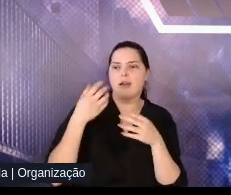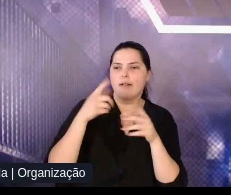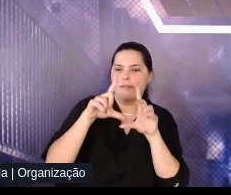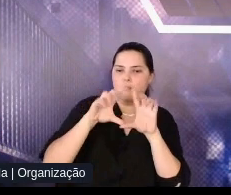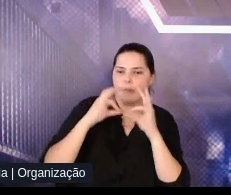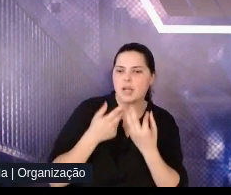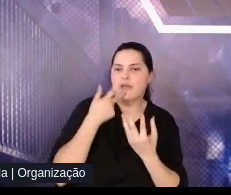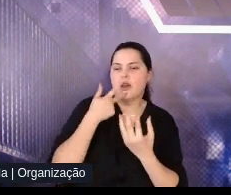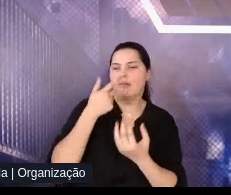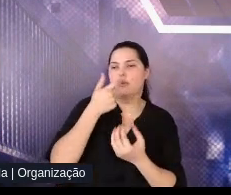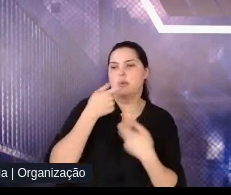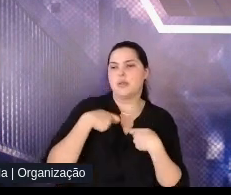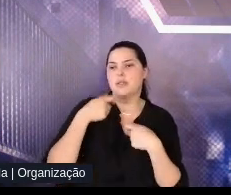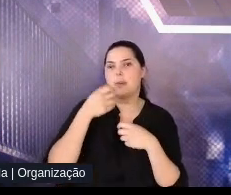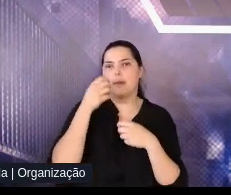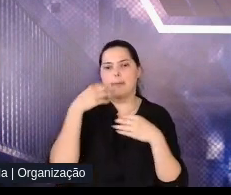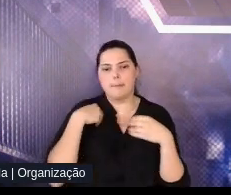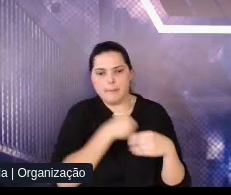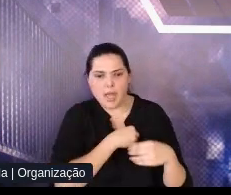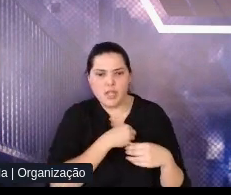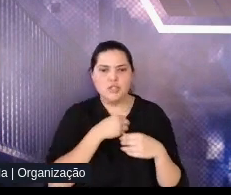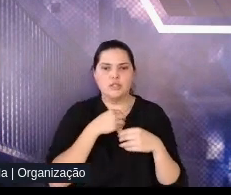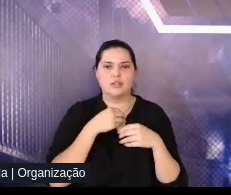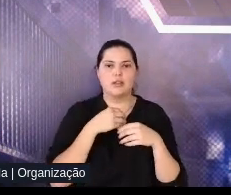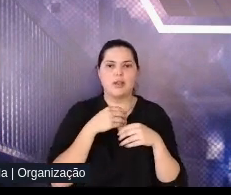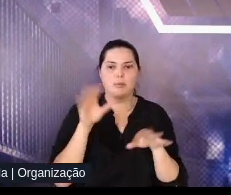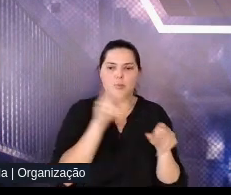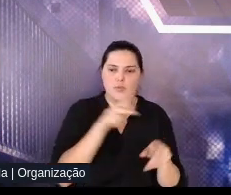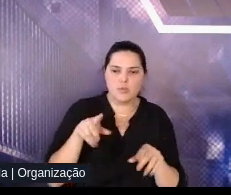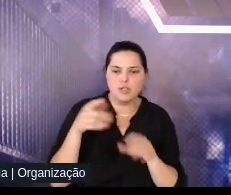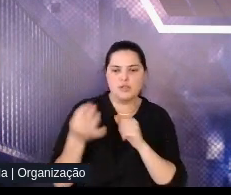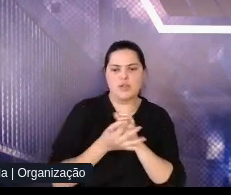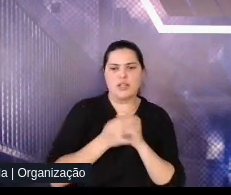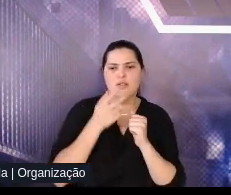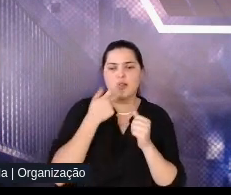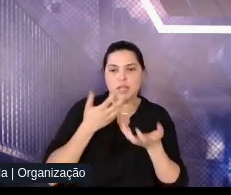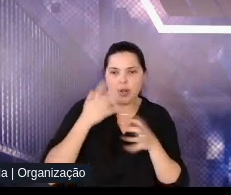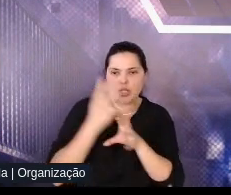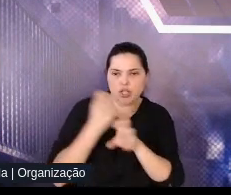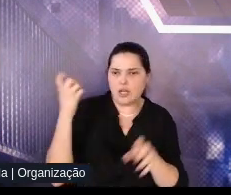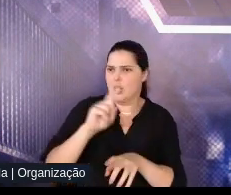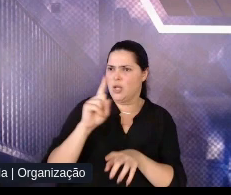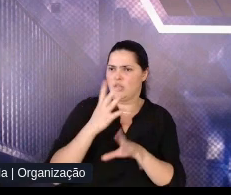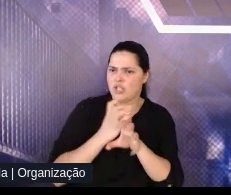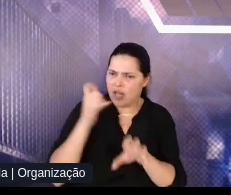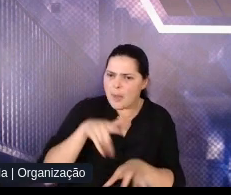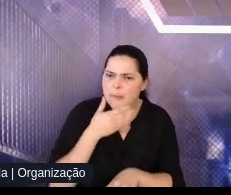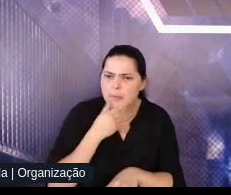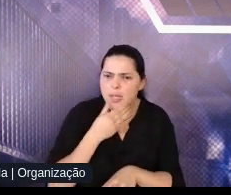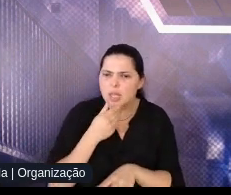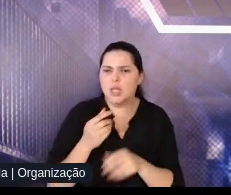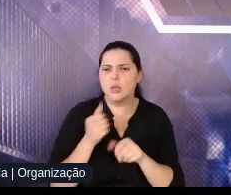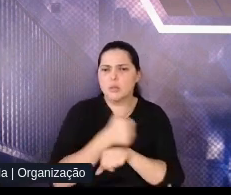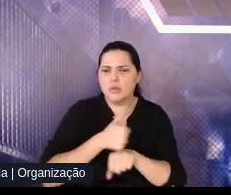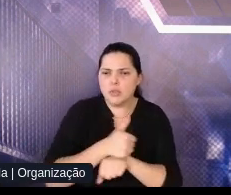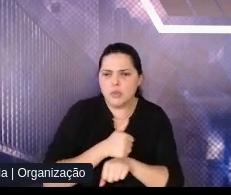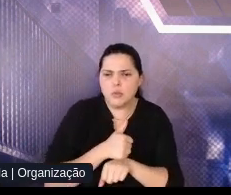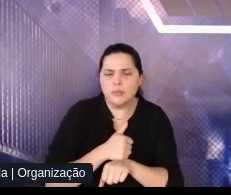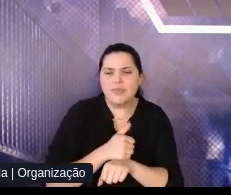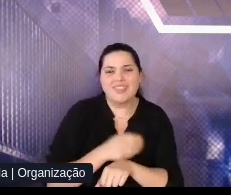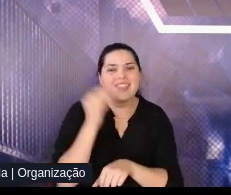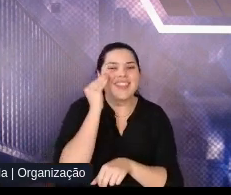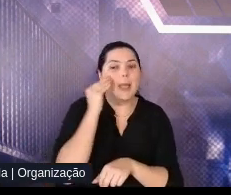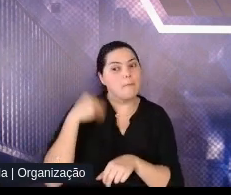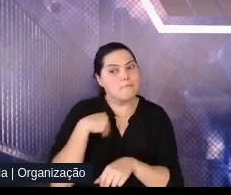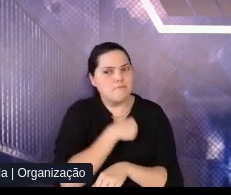ser advogada. E quando eu falava, quero ser engenheira, não, engenheira é para menino, você não faz parte disso, não. Tenta ser uma médica, você